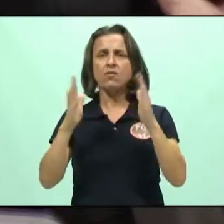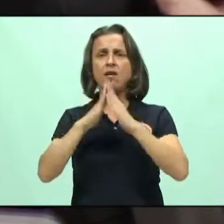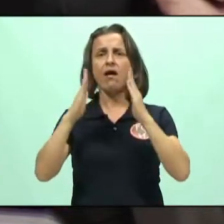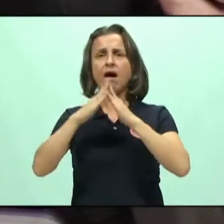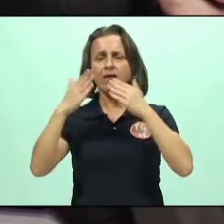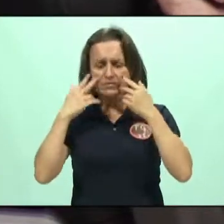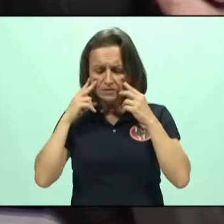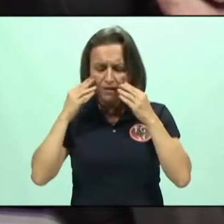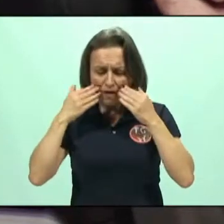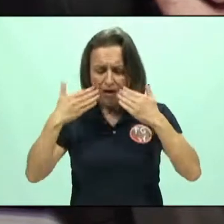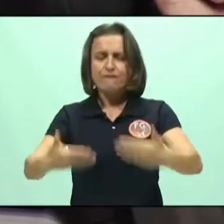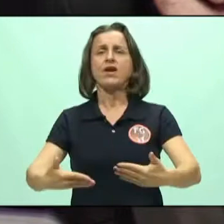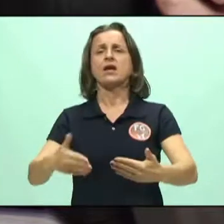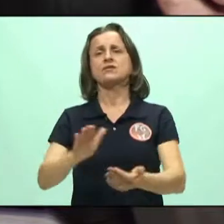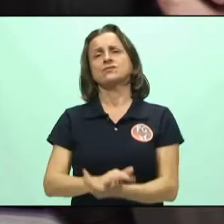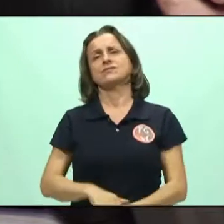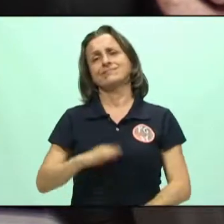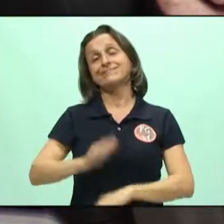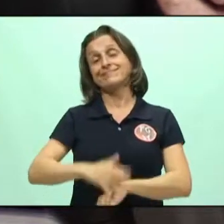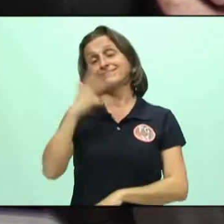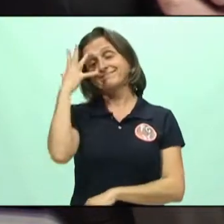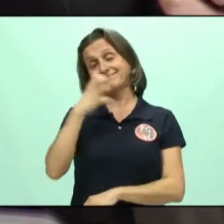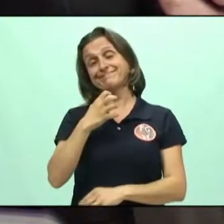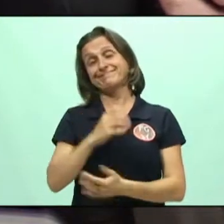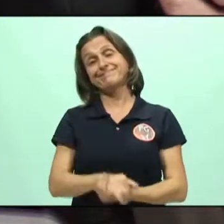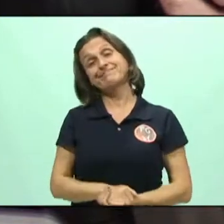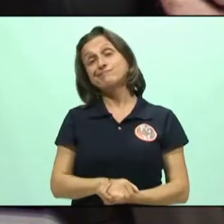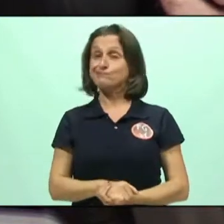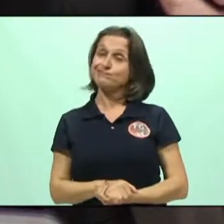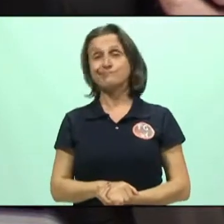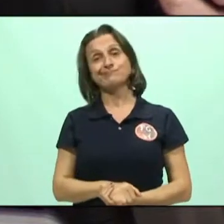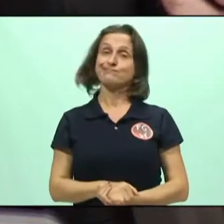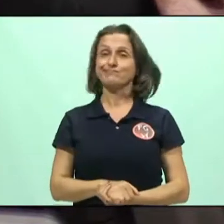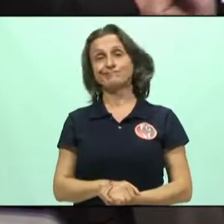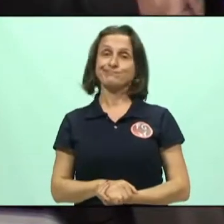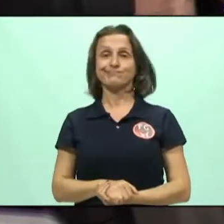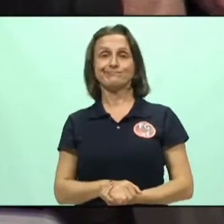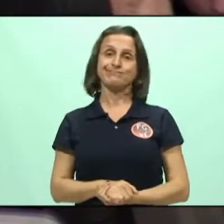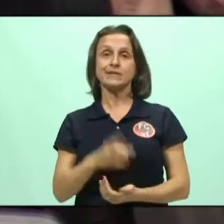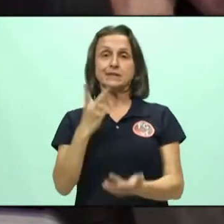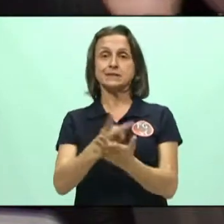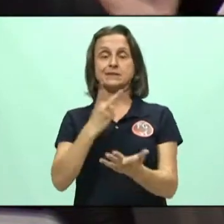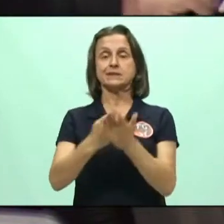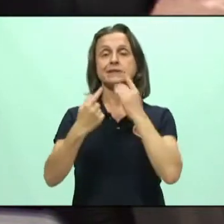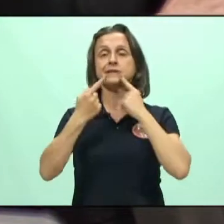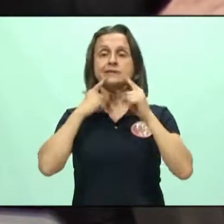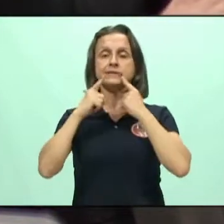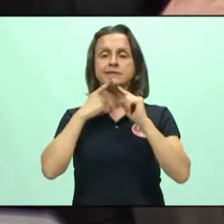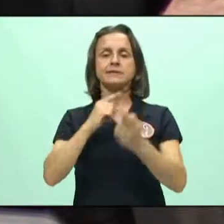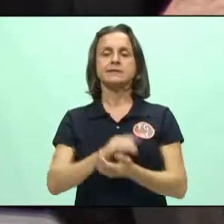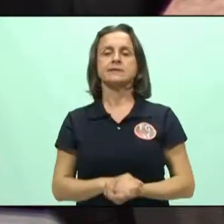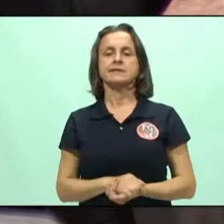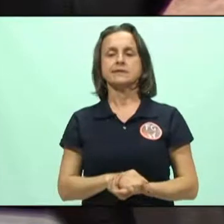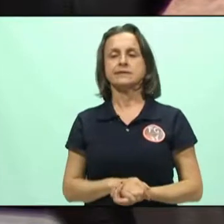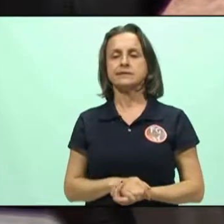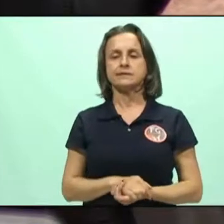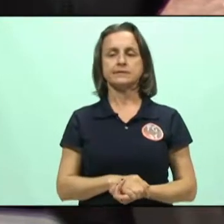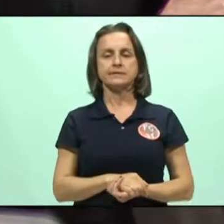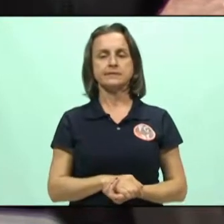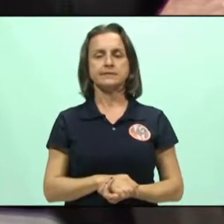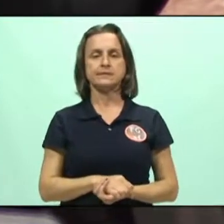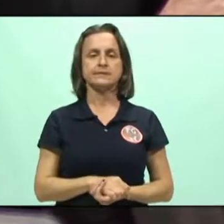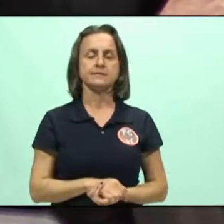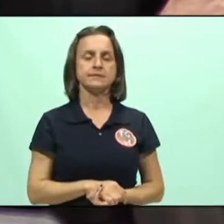mais que tenha uma grande obra passando do lado se ele vê um buraco na frente da sua casa que demore tempos e tempos para ser fechado já era reclamação